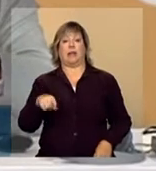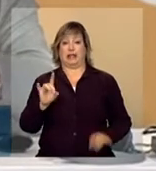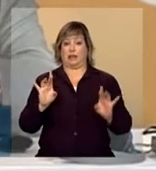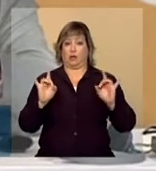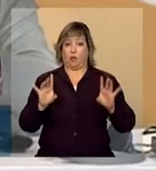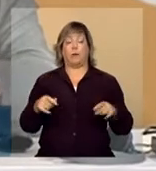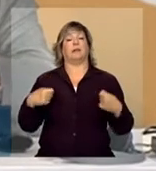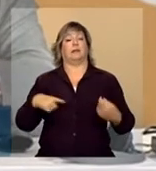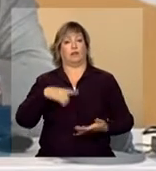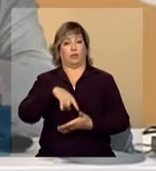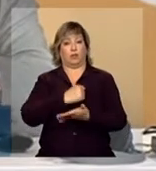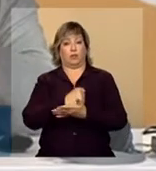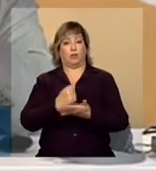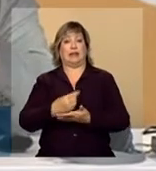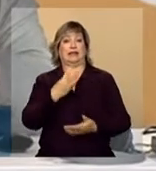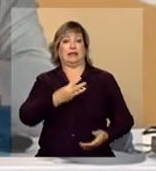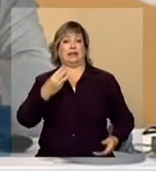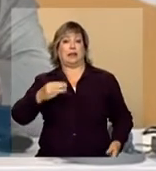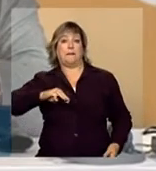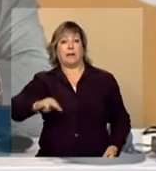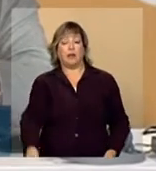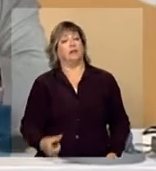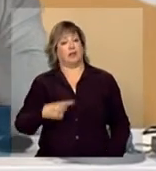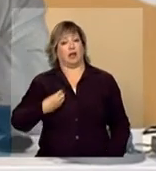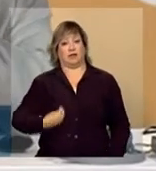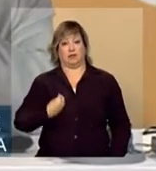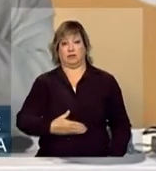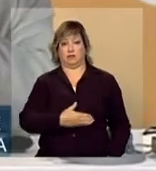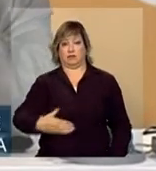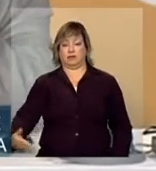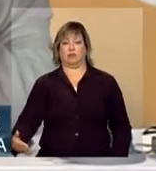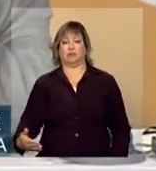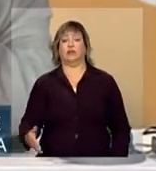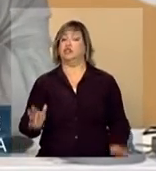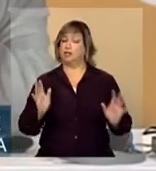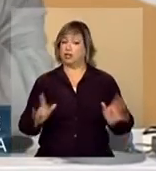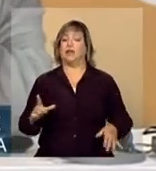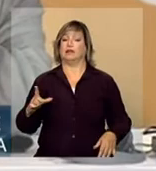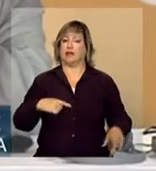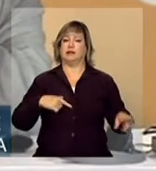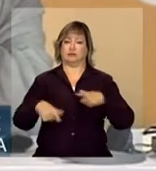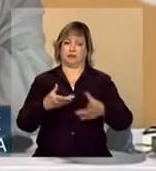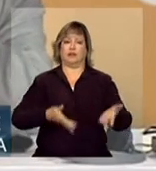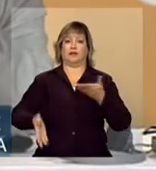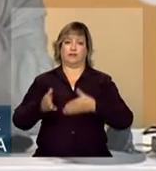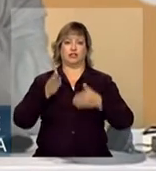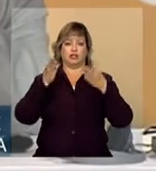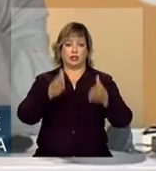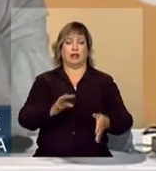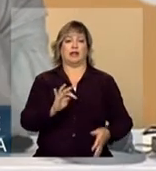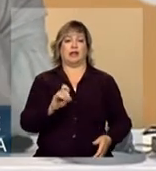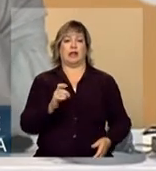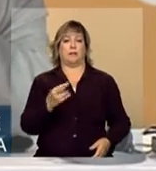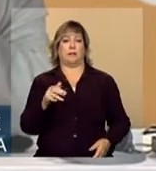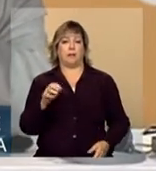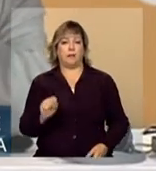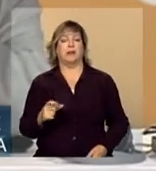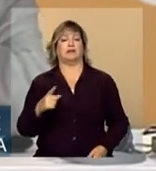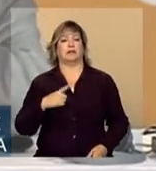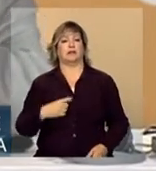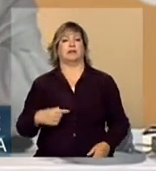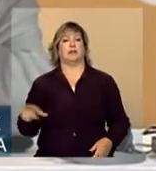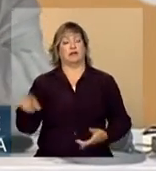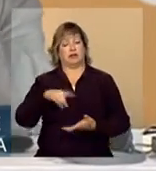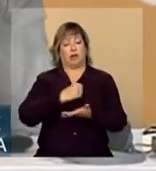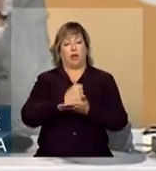temos um contrato de 33 milhões em execução. Já tem serviços prestados diretamente pela Telebrás, eventualmente a Telebrás